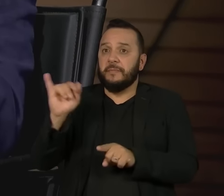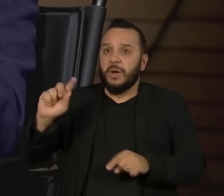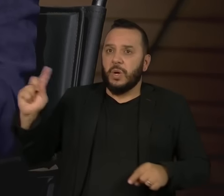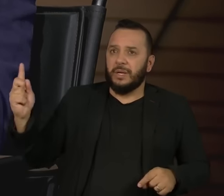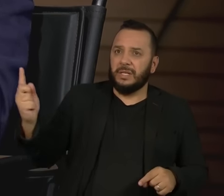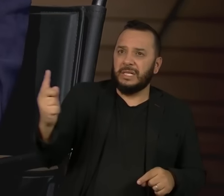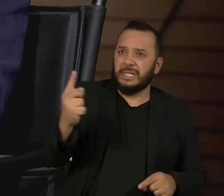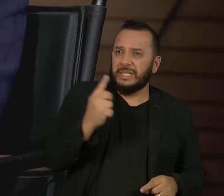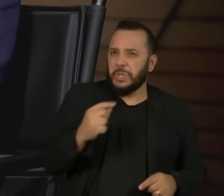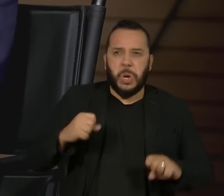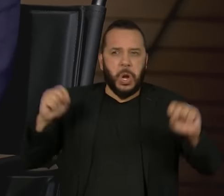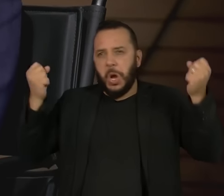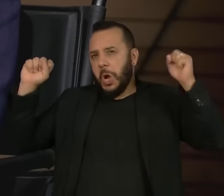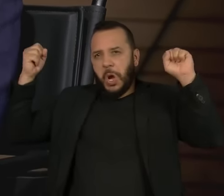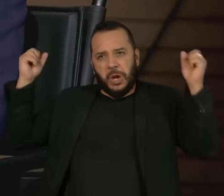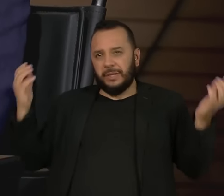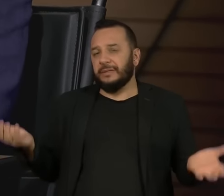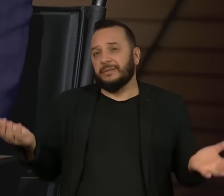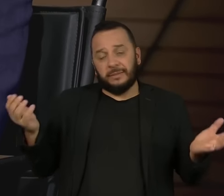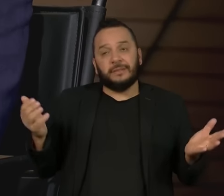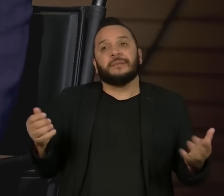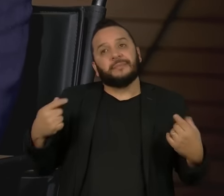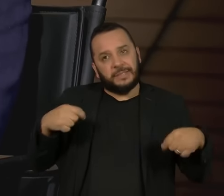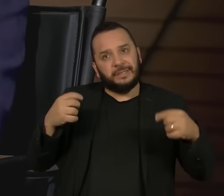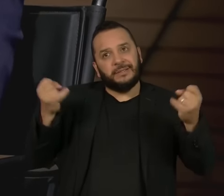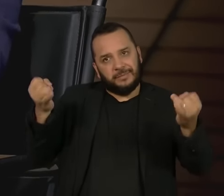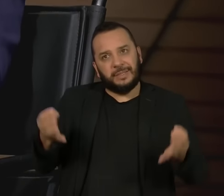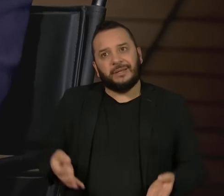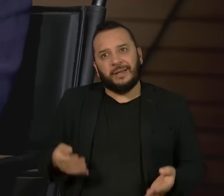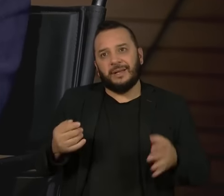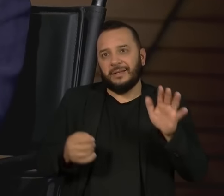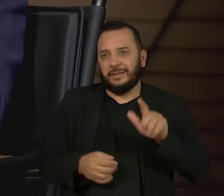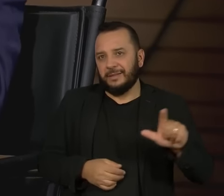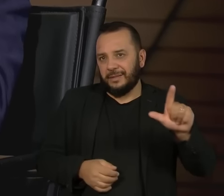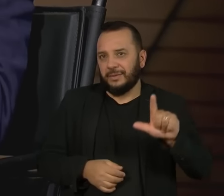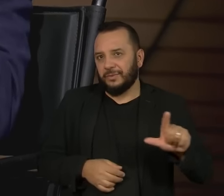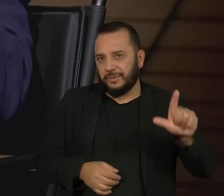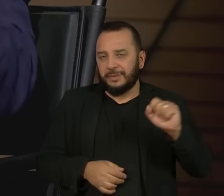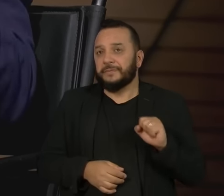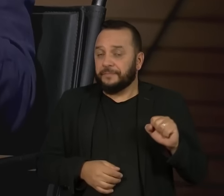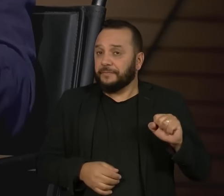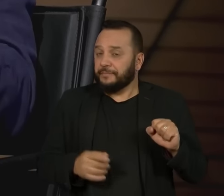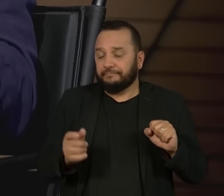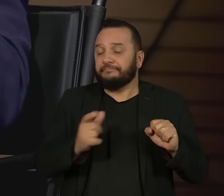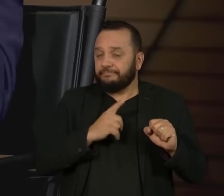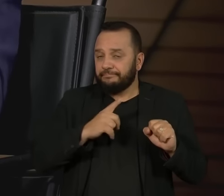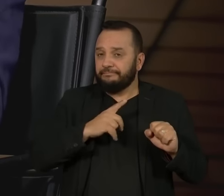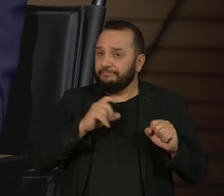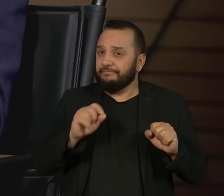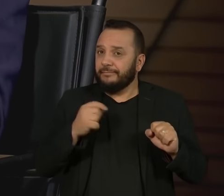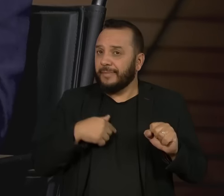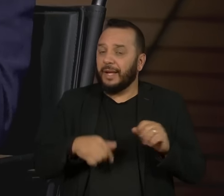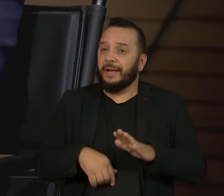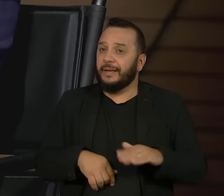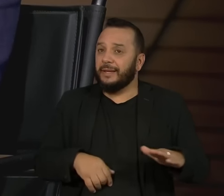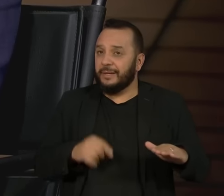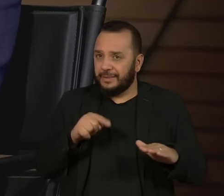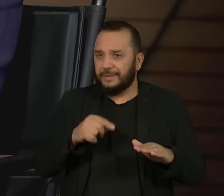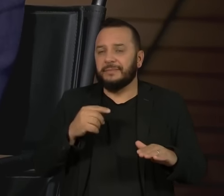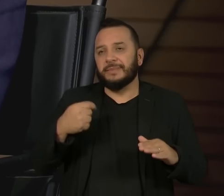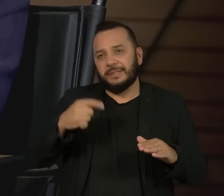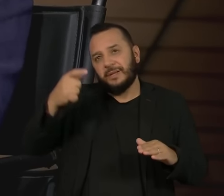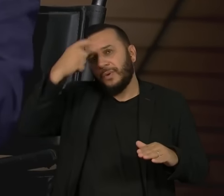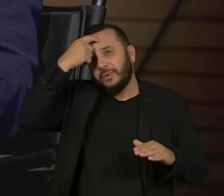mexe na família. Então, tem que ser contemplado isso na literatura. Esse lado sombra, que é menorzinho do que é o mundo adulto, porque a criança é menor, tem que estar